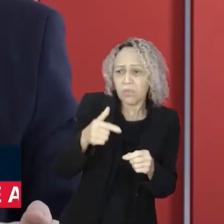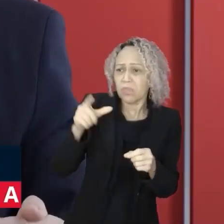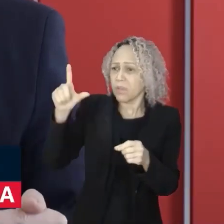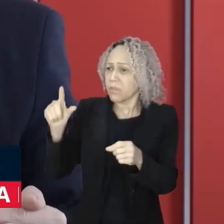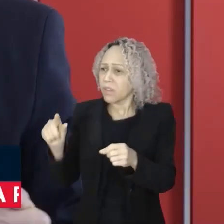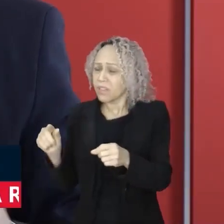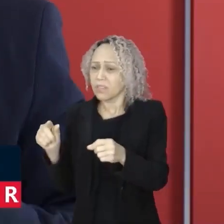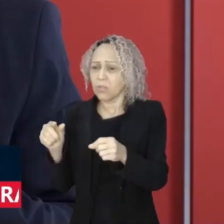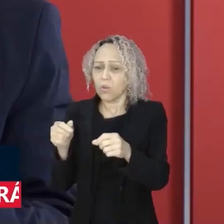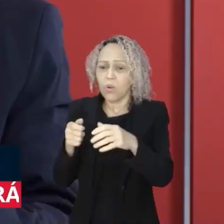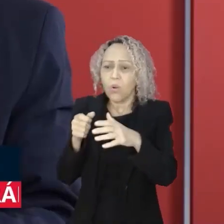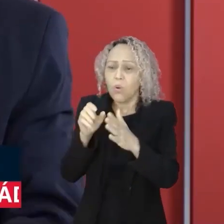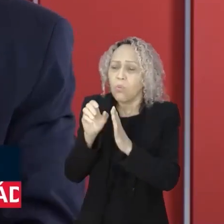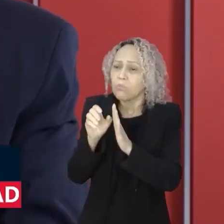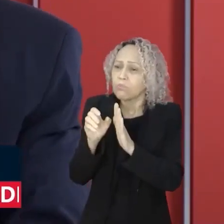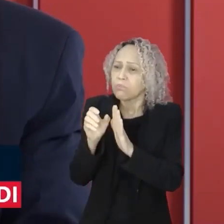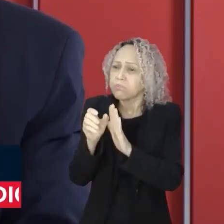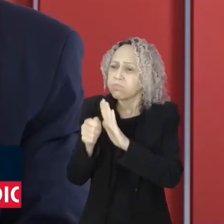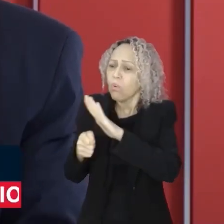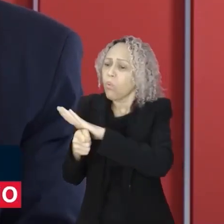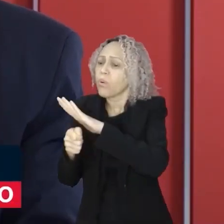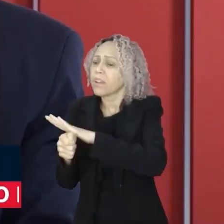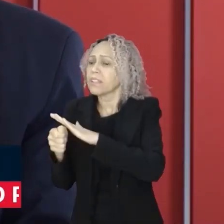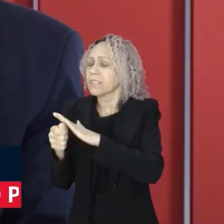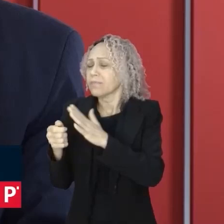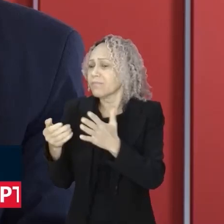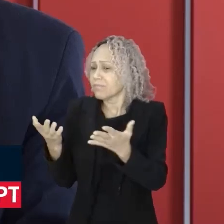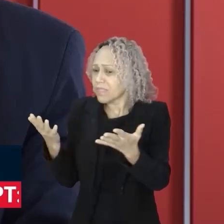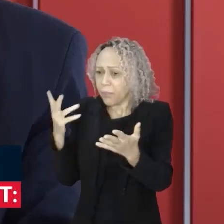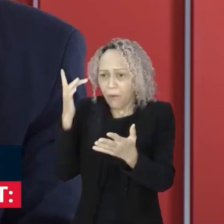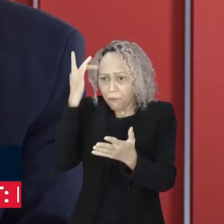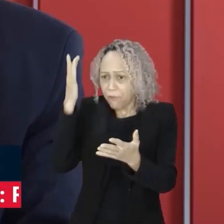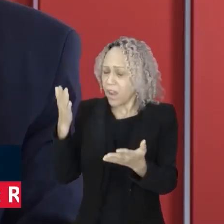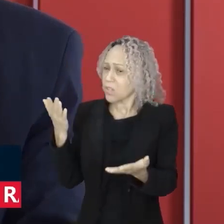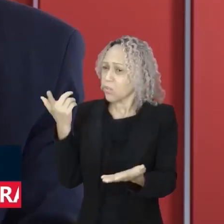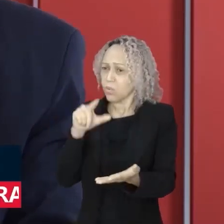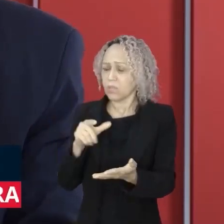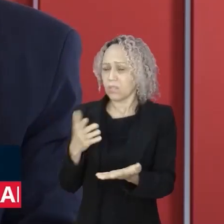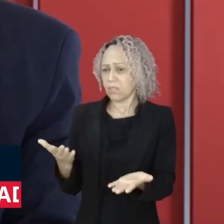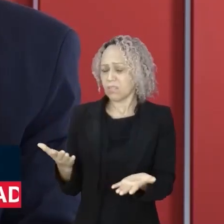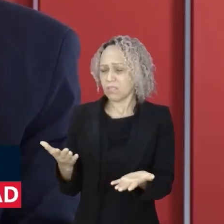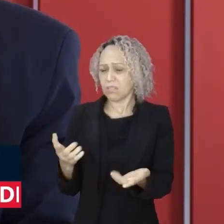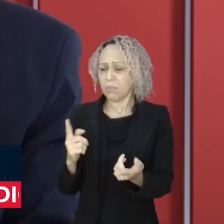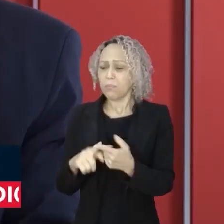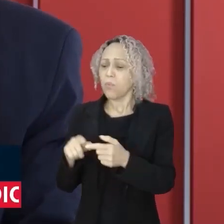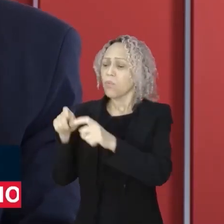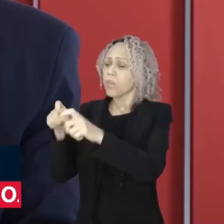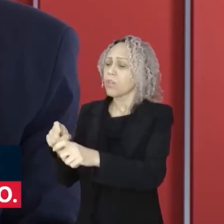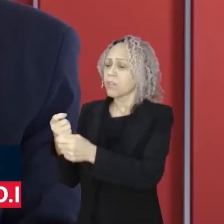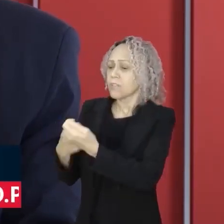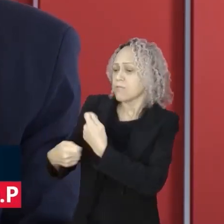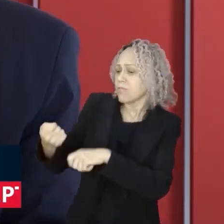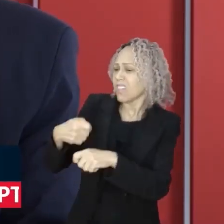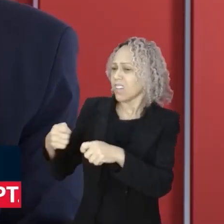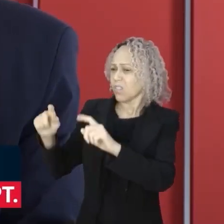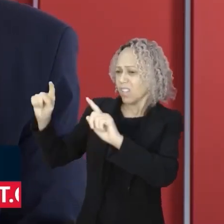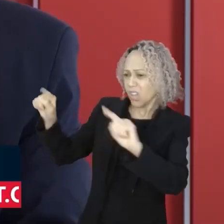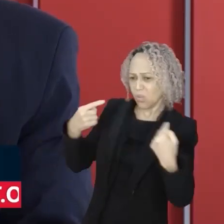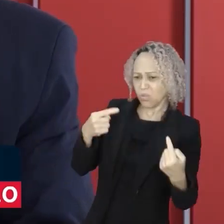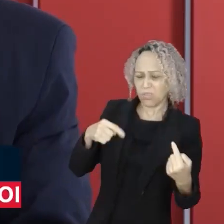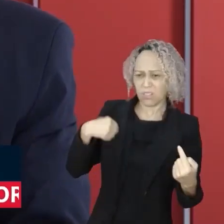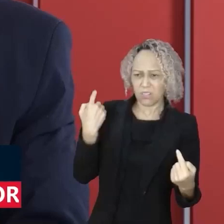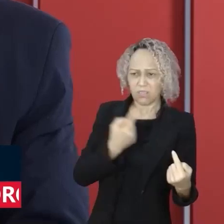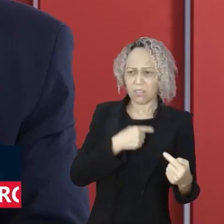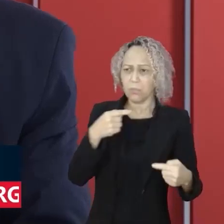mais acessível. Por que não gosta da nossa política? Eu disse, eu sei por quê. Porque tem outros fatores